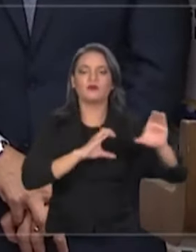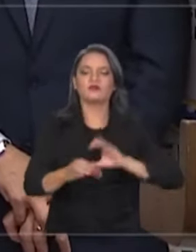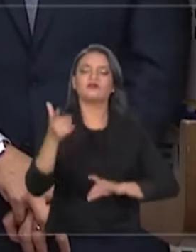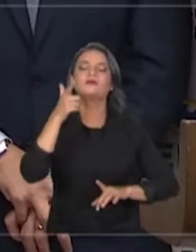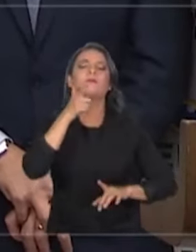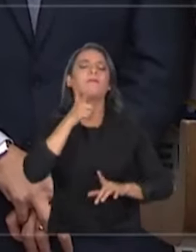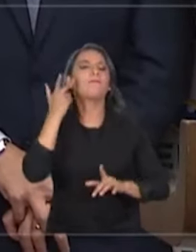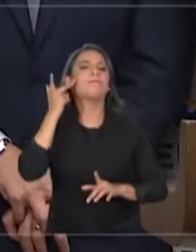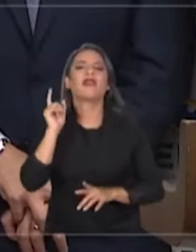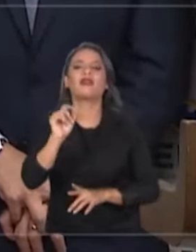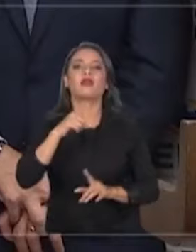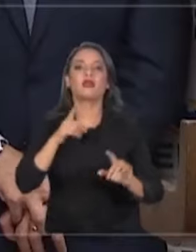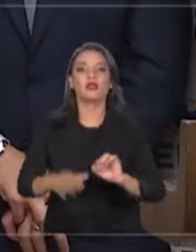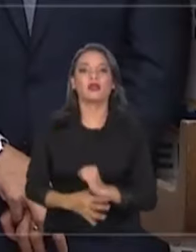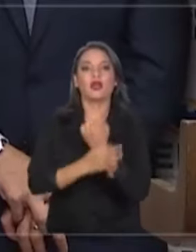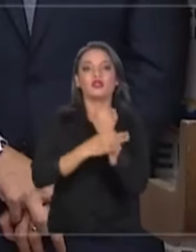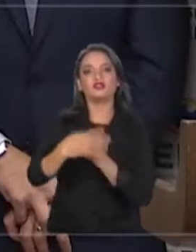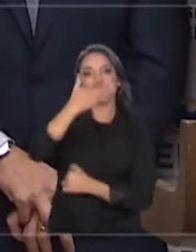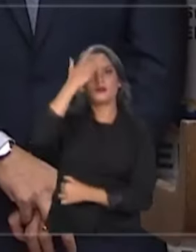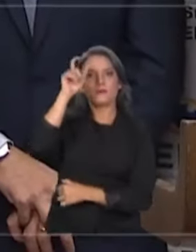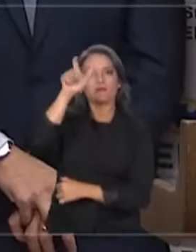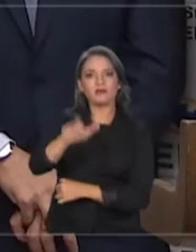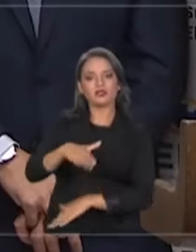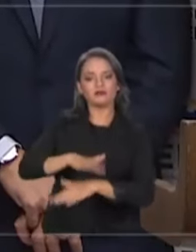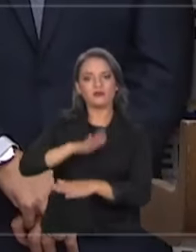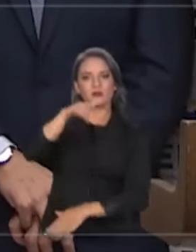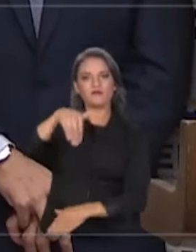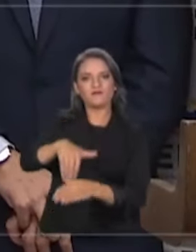votar, para garantir que as fake news e